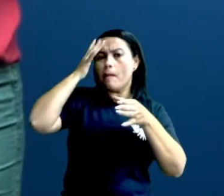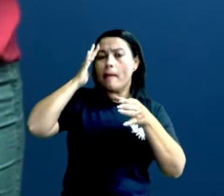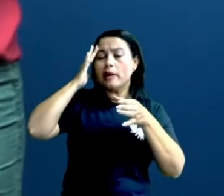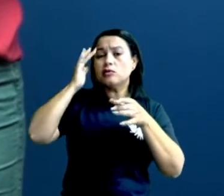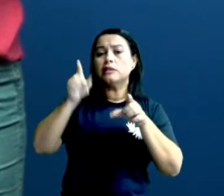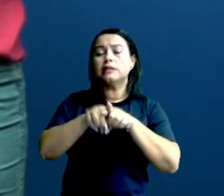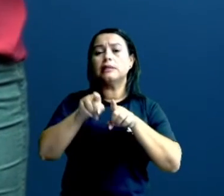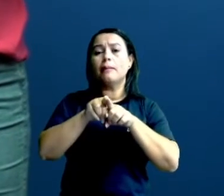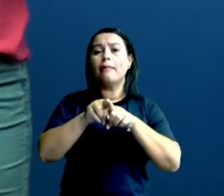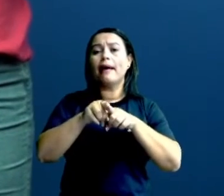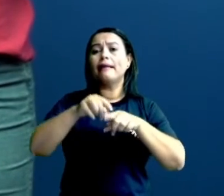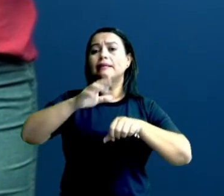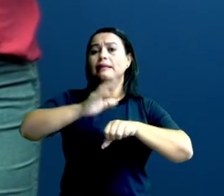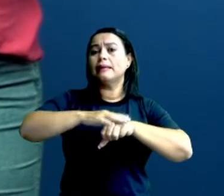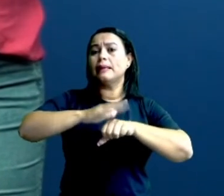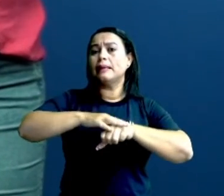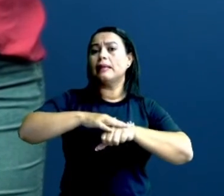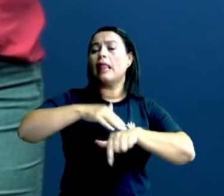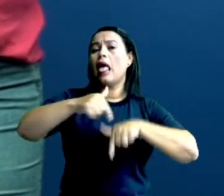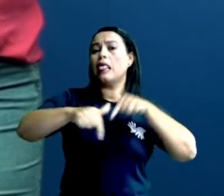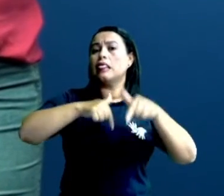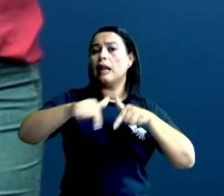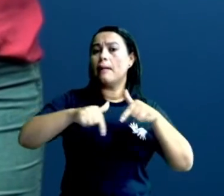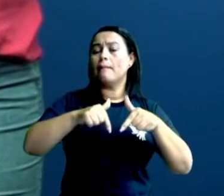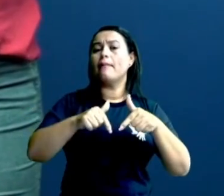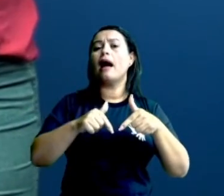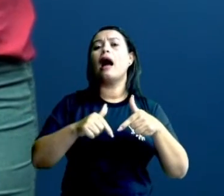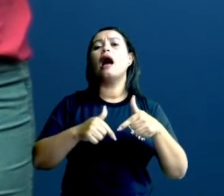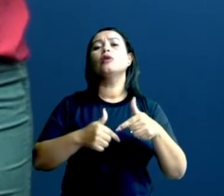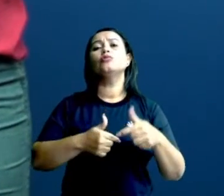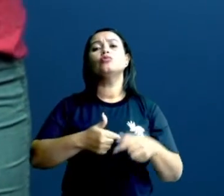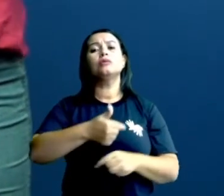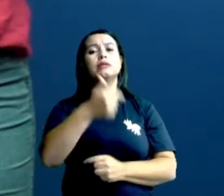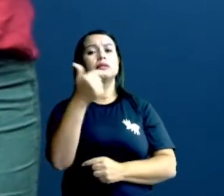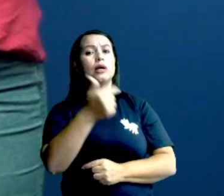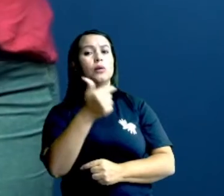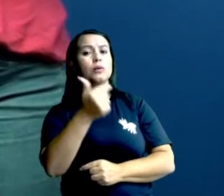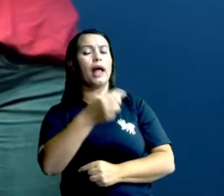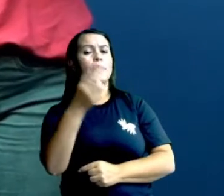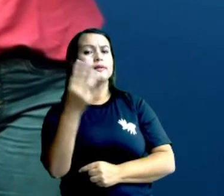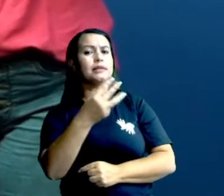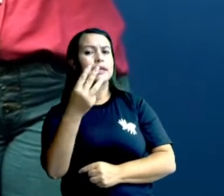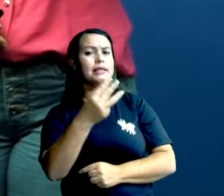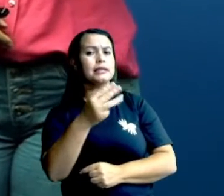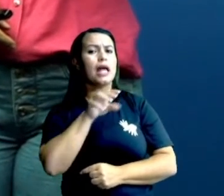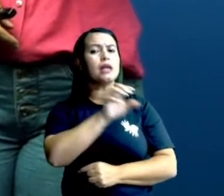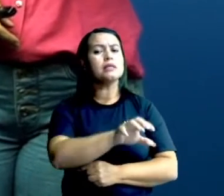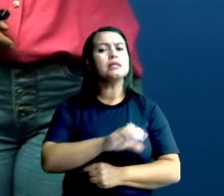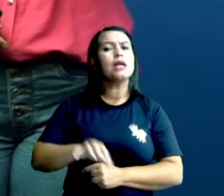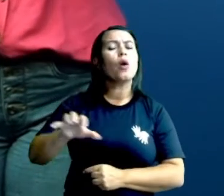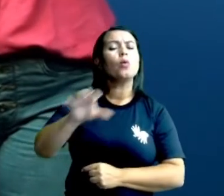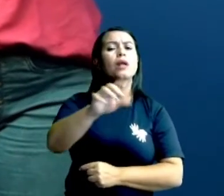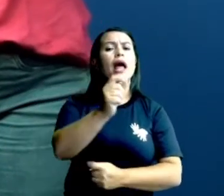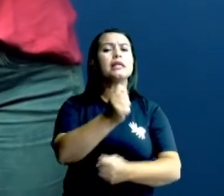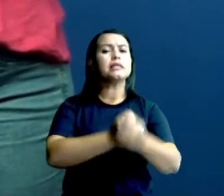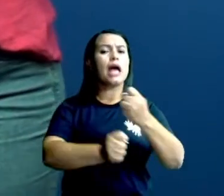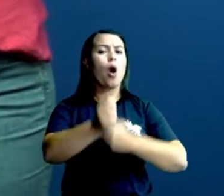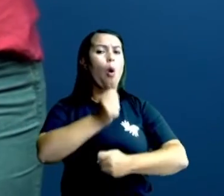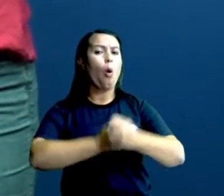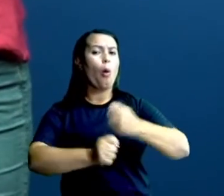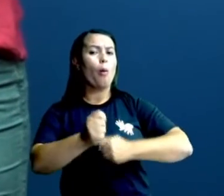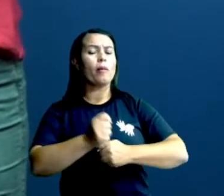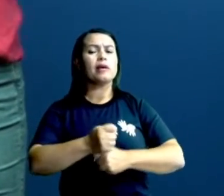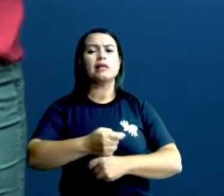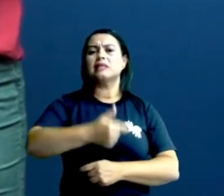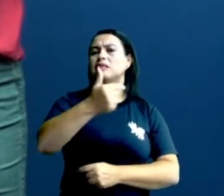atividades econômicas, dos setores secundários e terciário. Professor, o que são setores da economia secundário